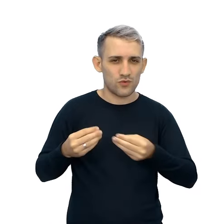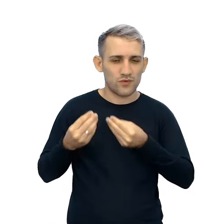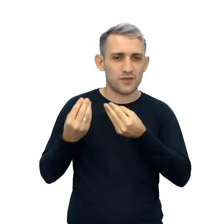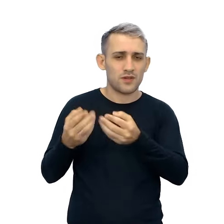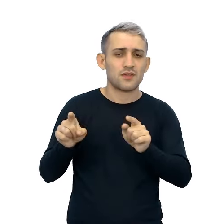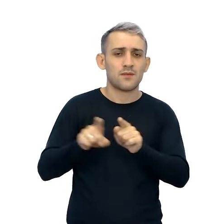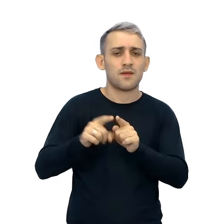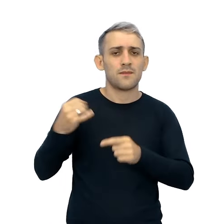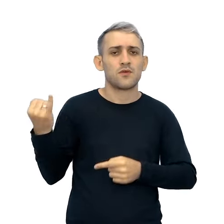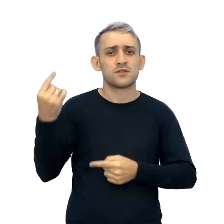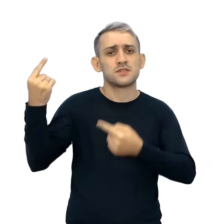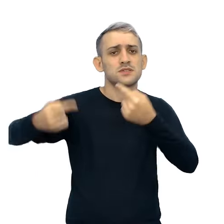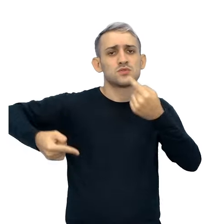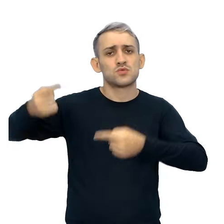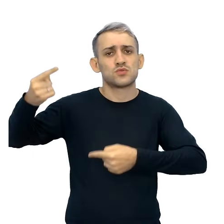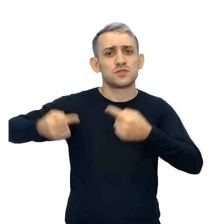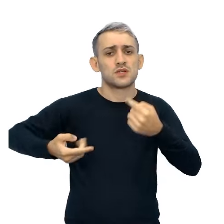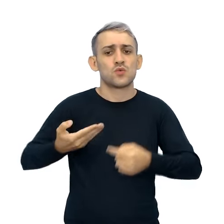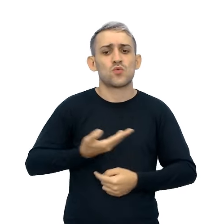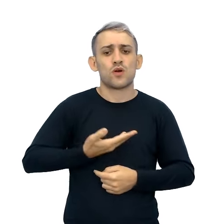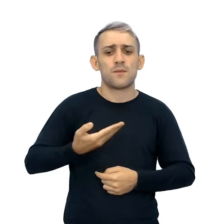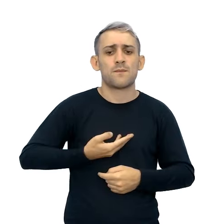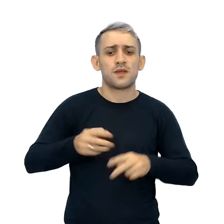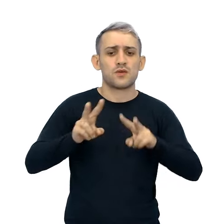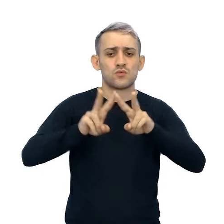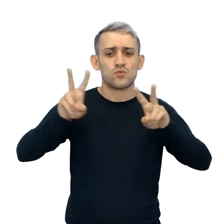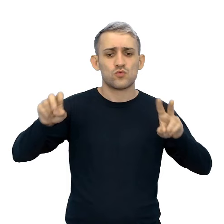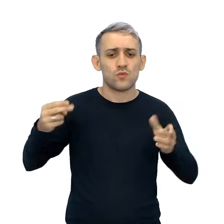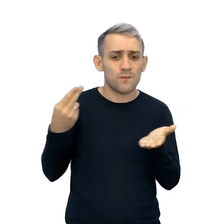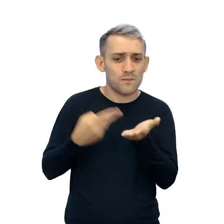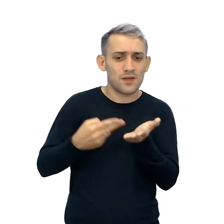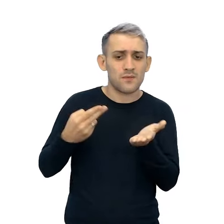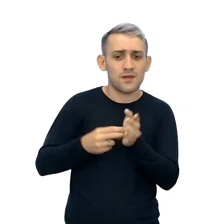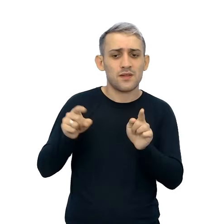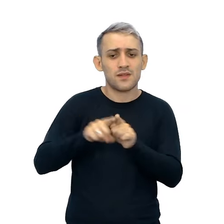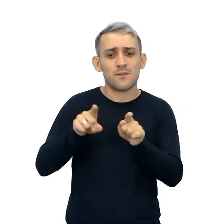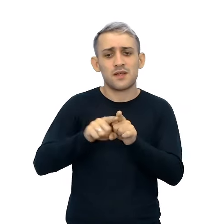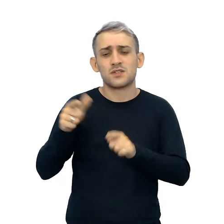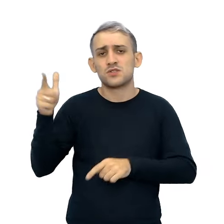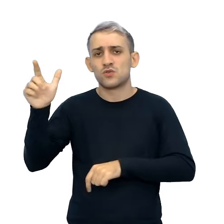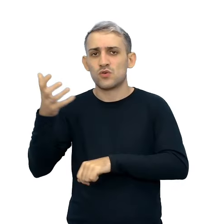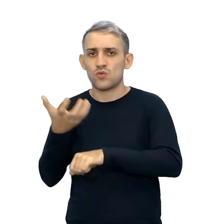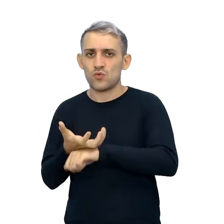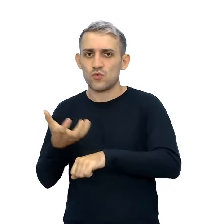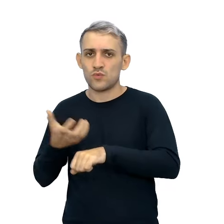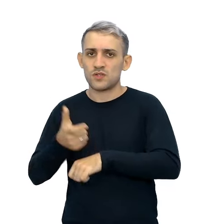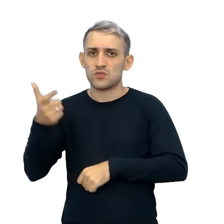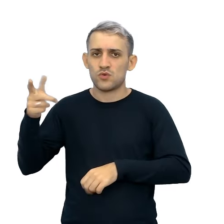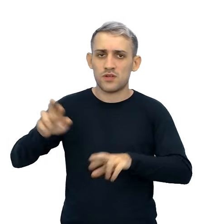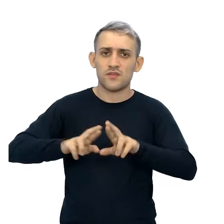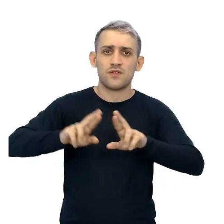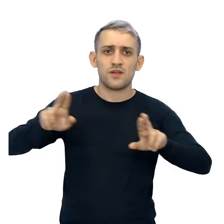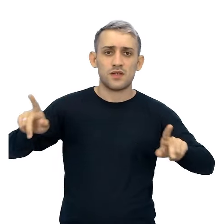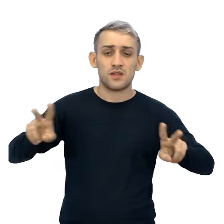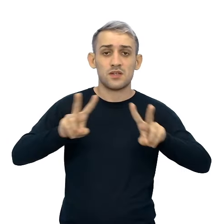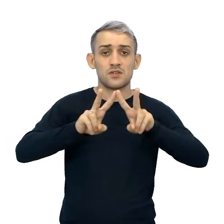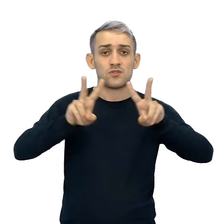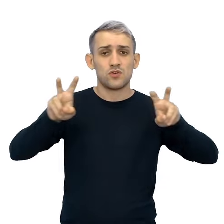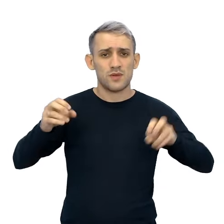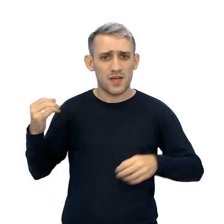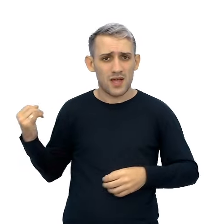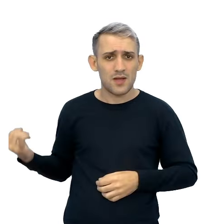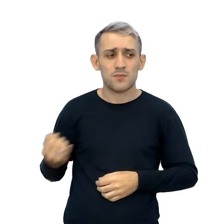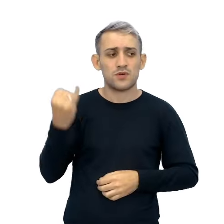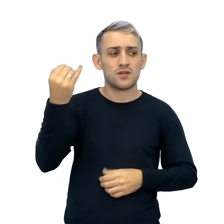importante discutir com colegas do mesmo componente curricular e de outros componentes de outras áreas sobre a relevância